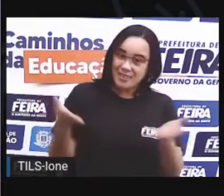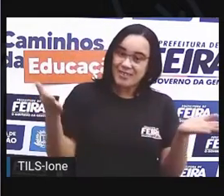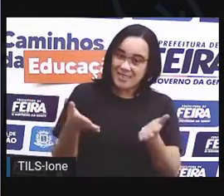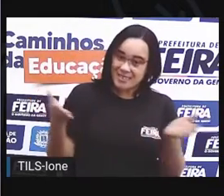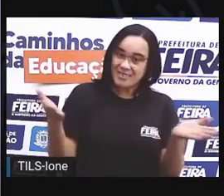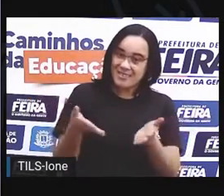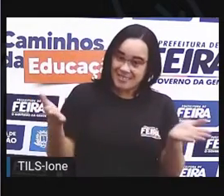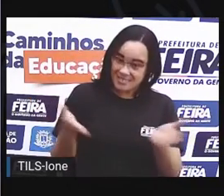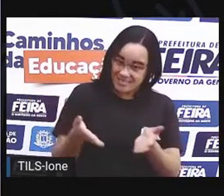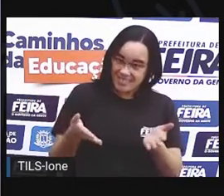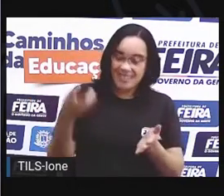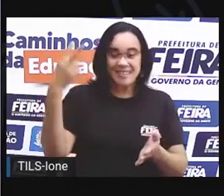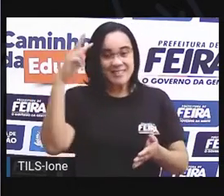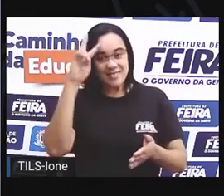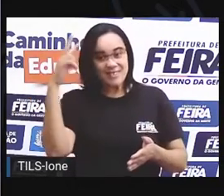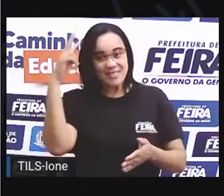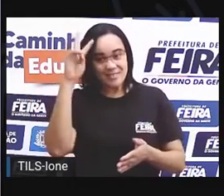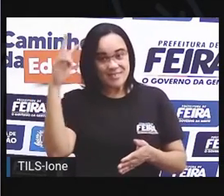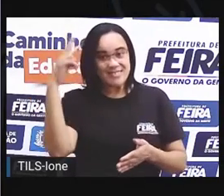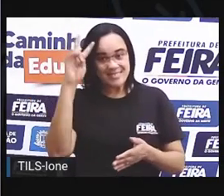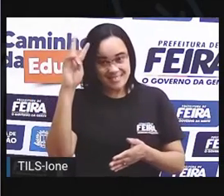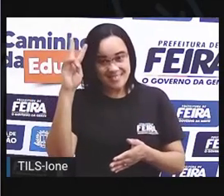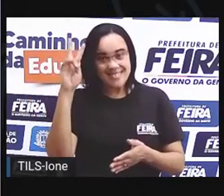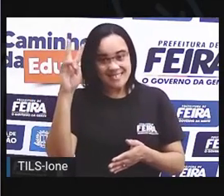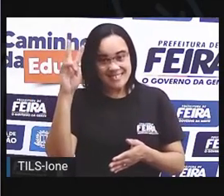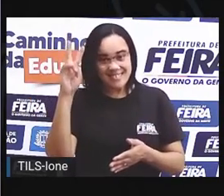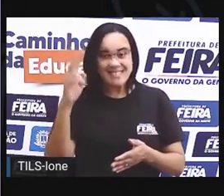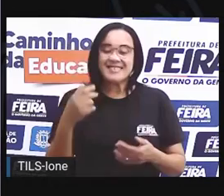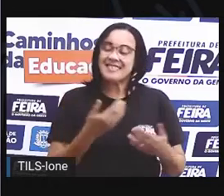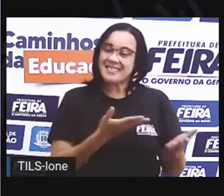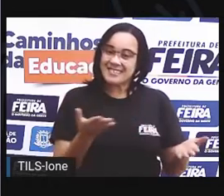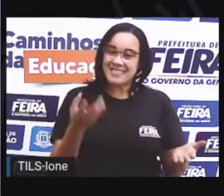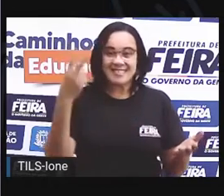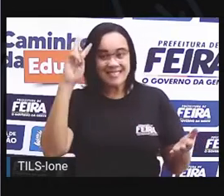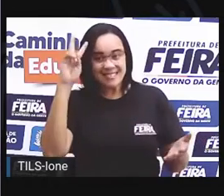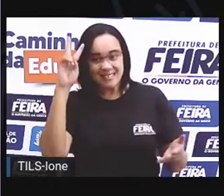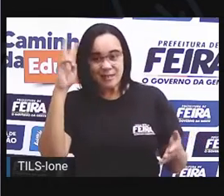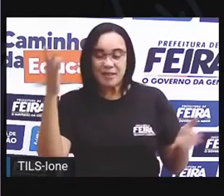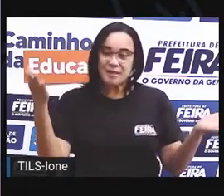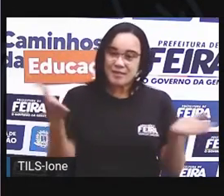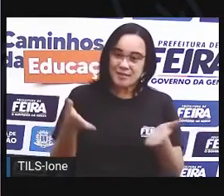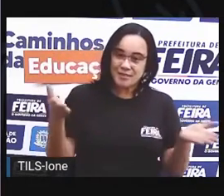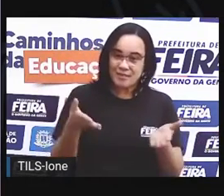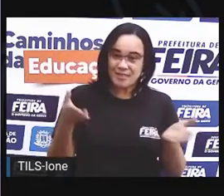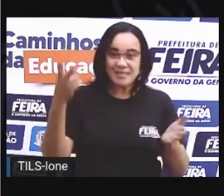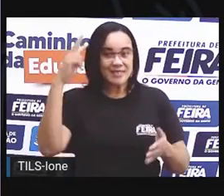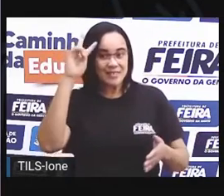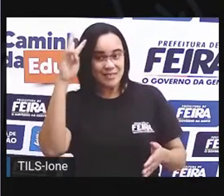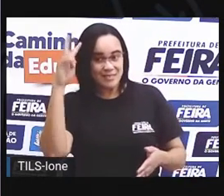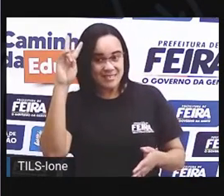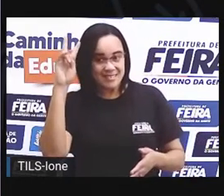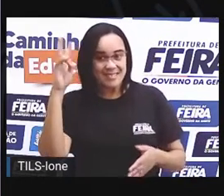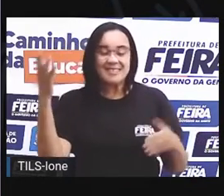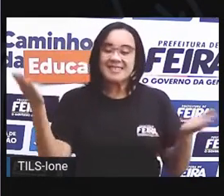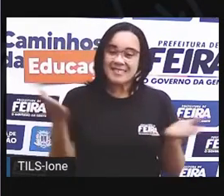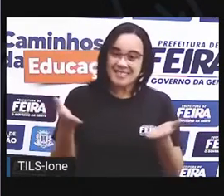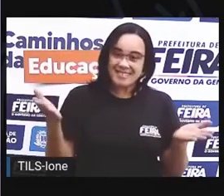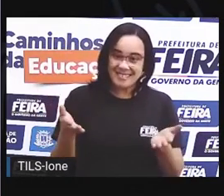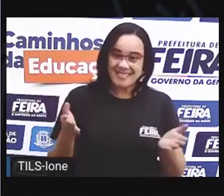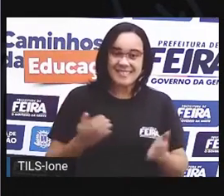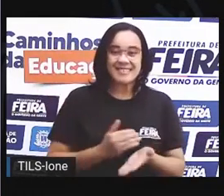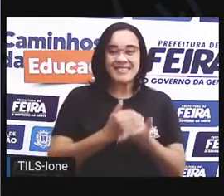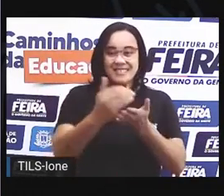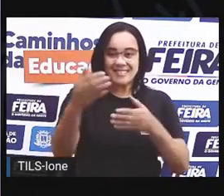Agora, Agora, agora, agora! agora, agora. História, história, história. História! Agora. Agora! História. Vamos